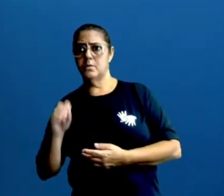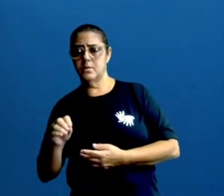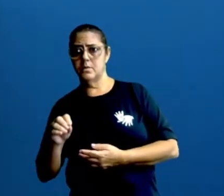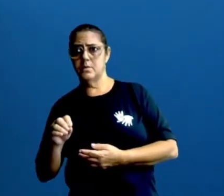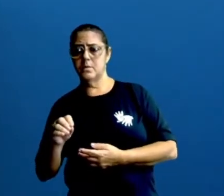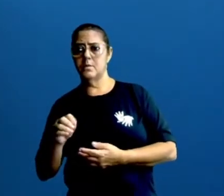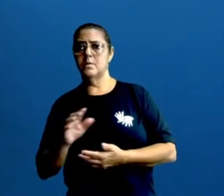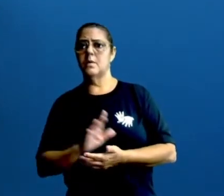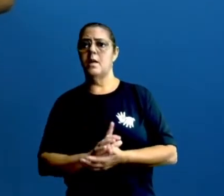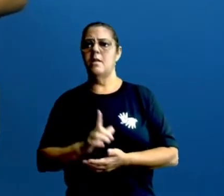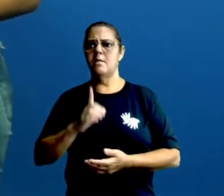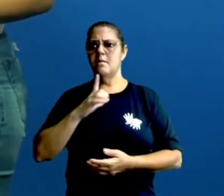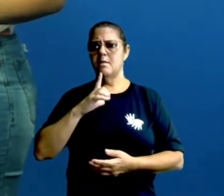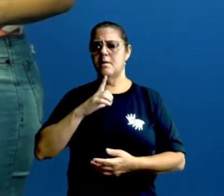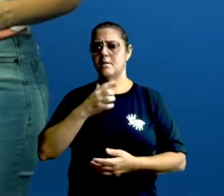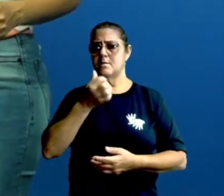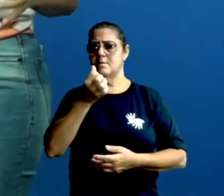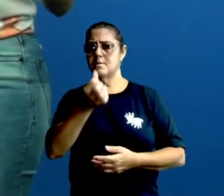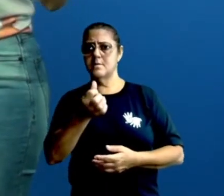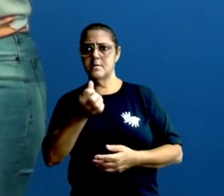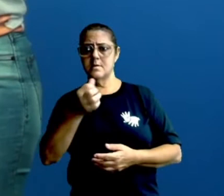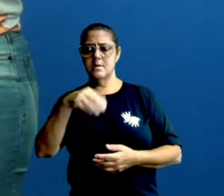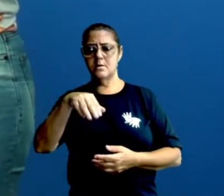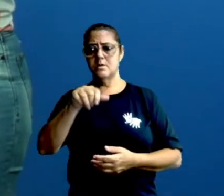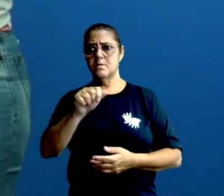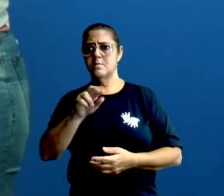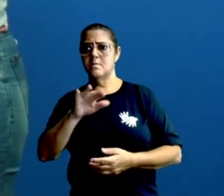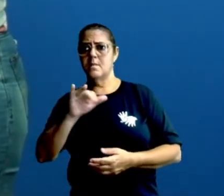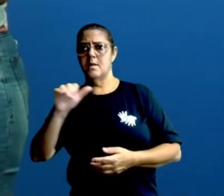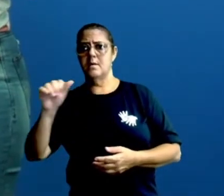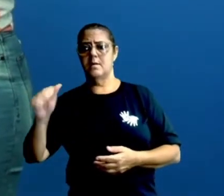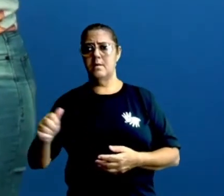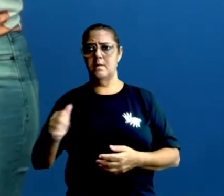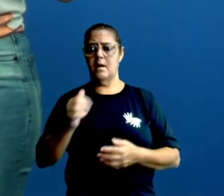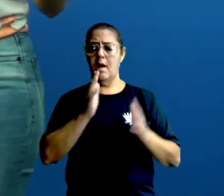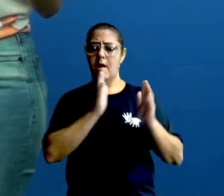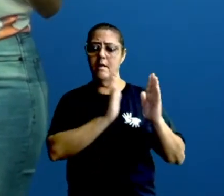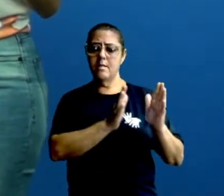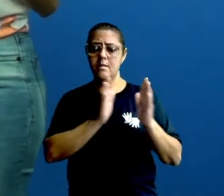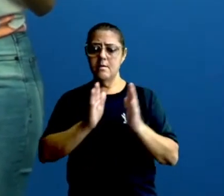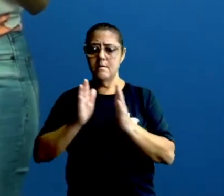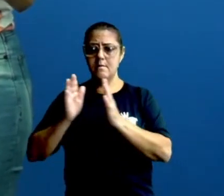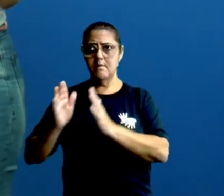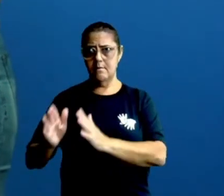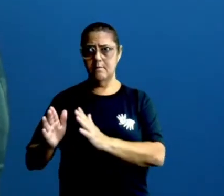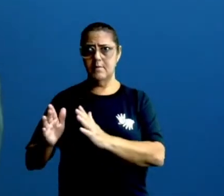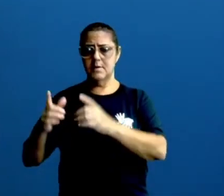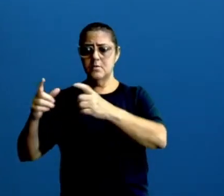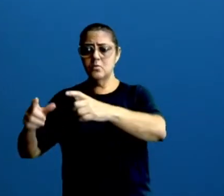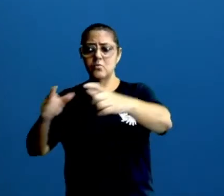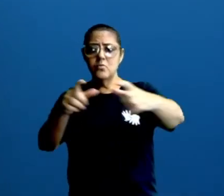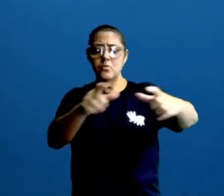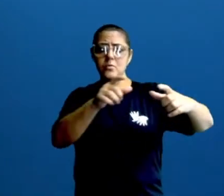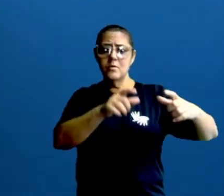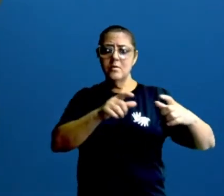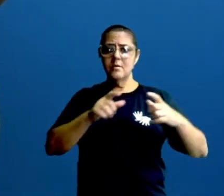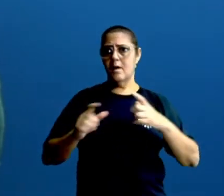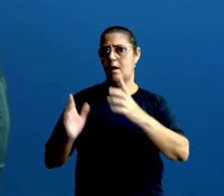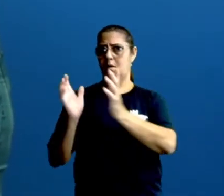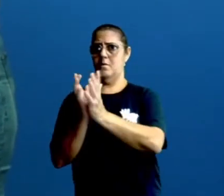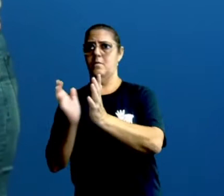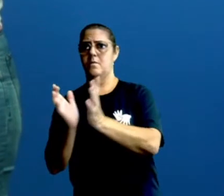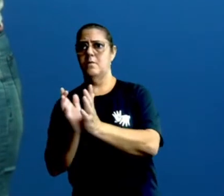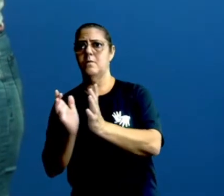Sesmarias, pessoal, o sistema de Sesmaria quer dizer a divisão do território para